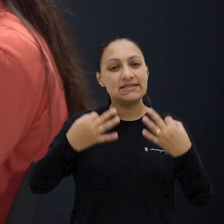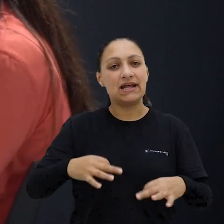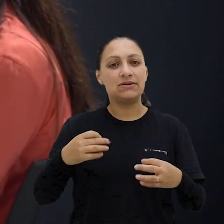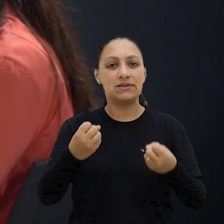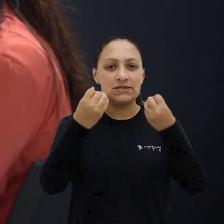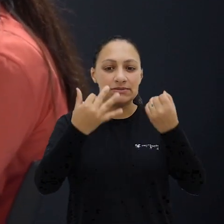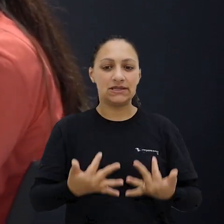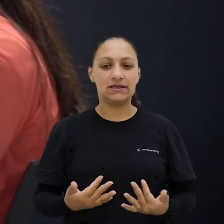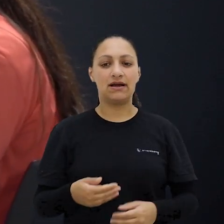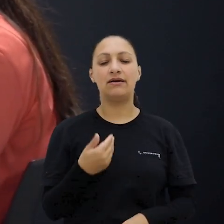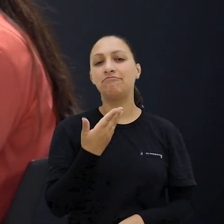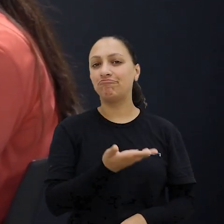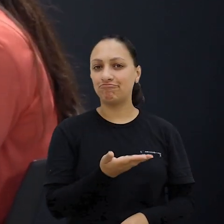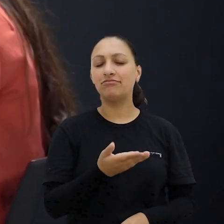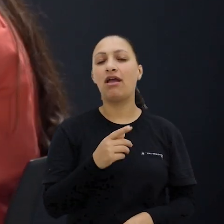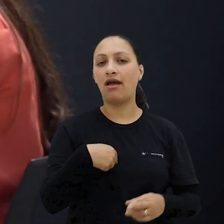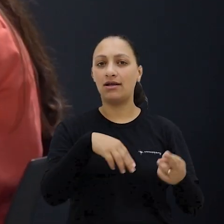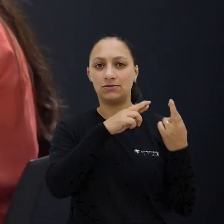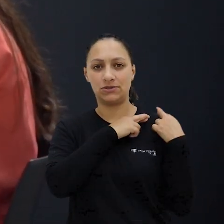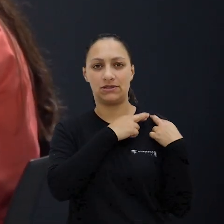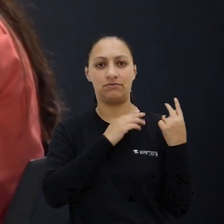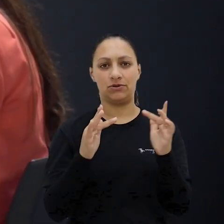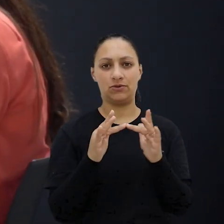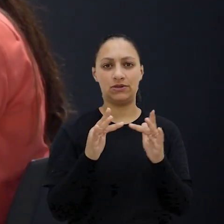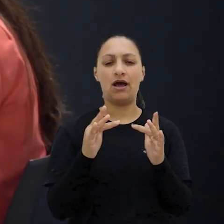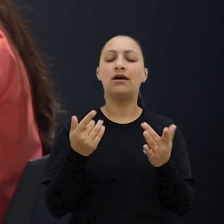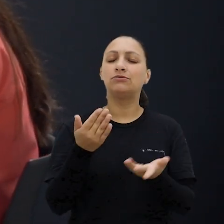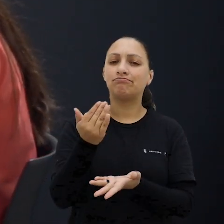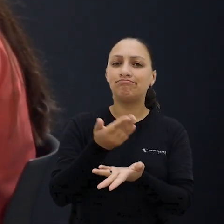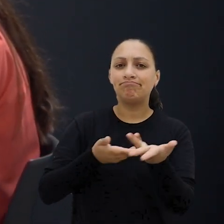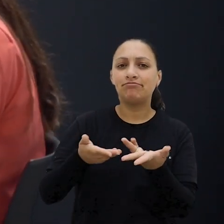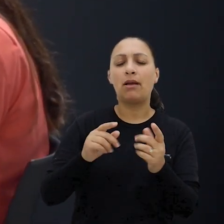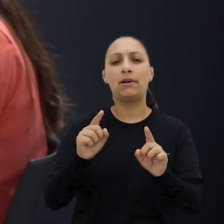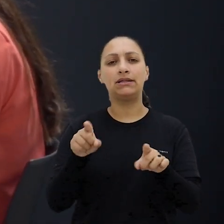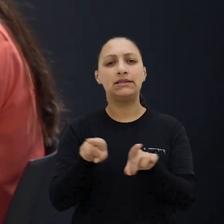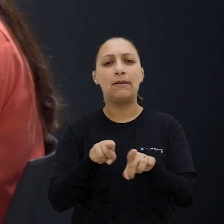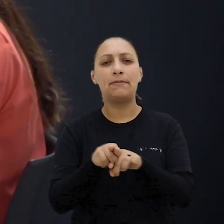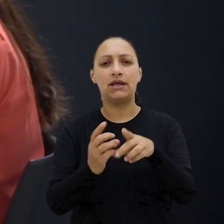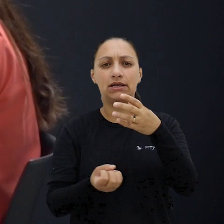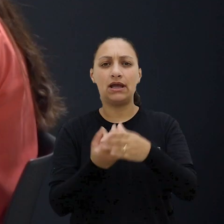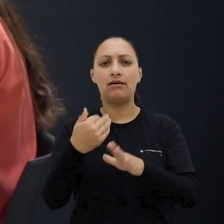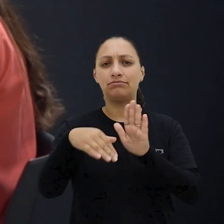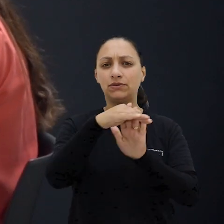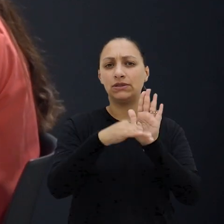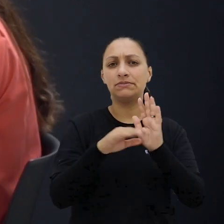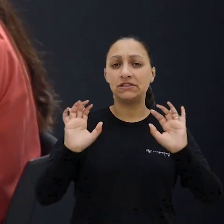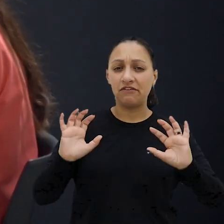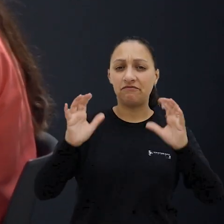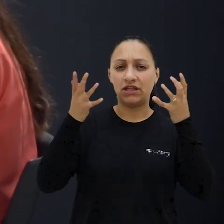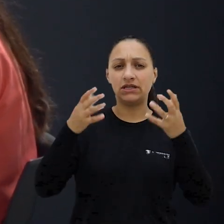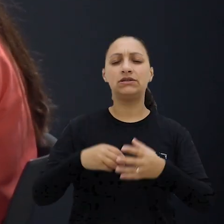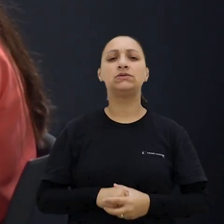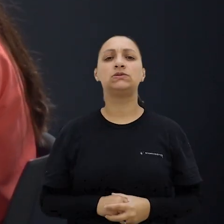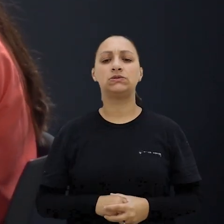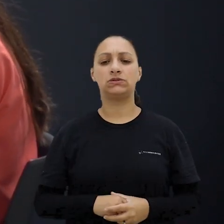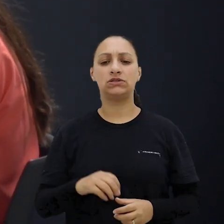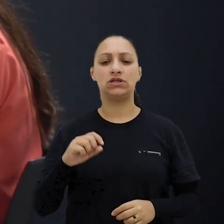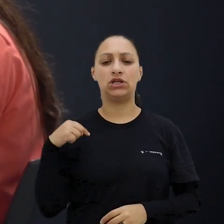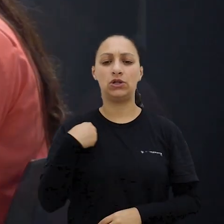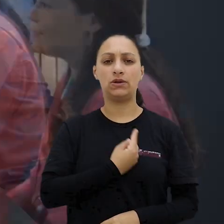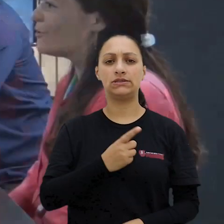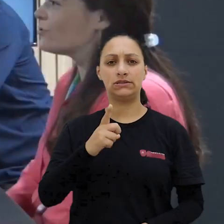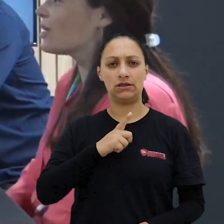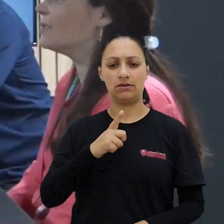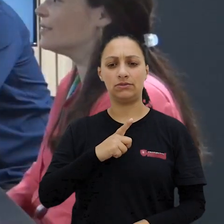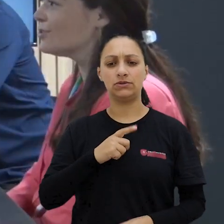de algumas coisas, porque a Dea hoje fica responsável por essa conexão, né? Por montar programas, eventos, né? O que a gente